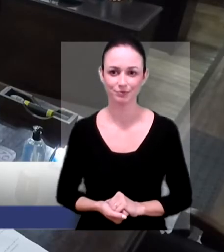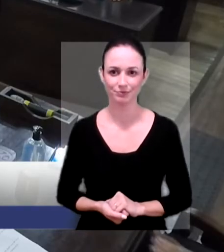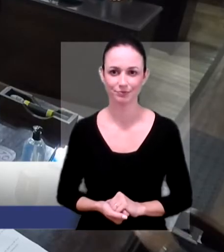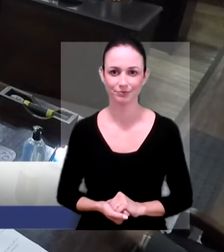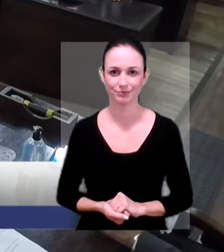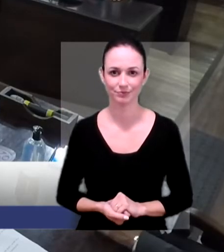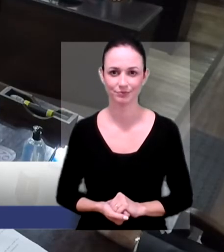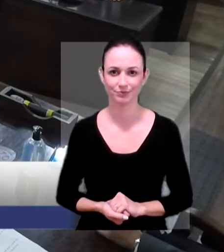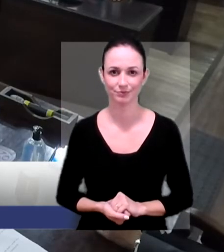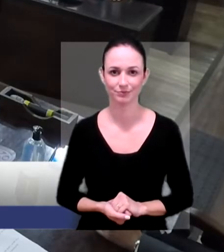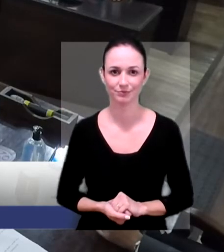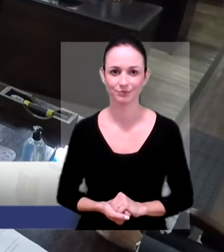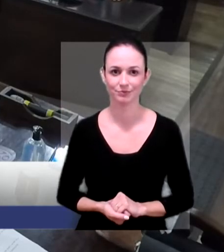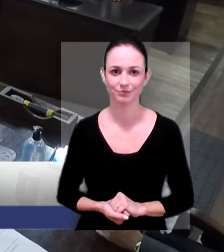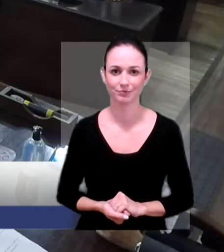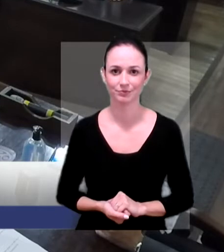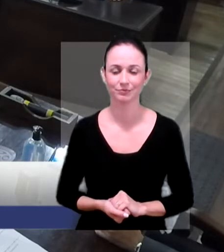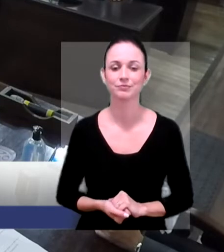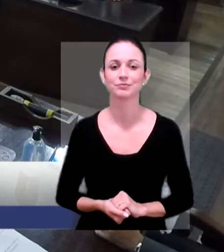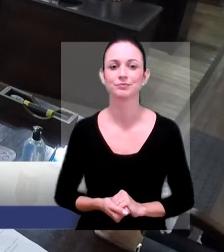A palavra, senhor presidente.